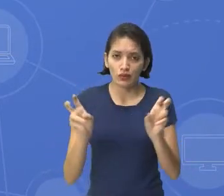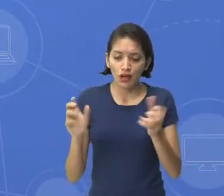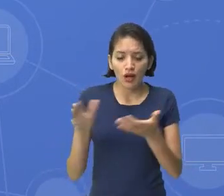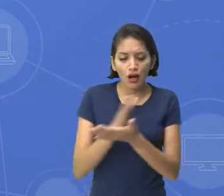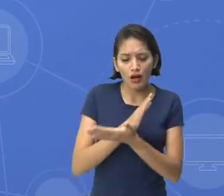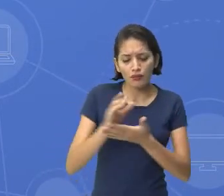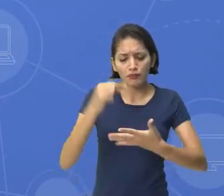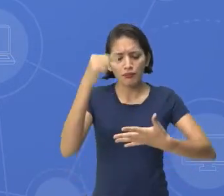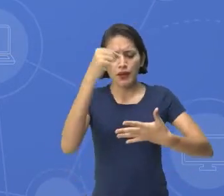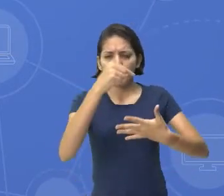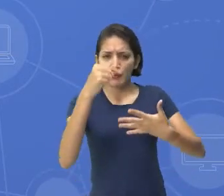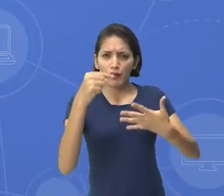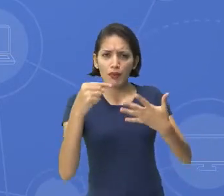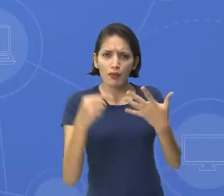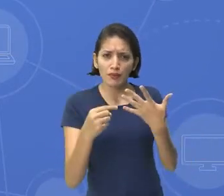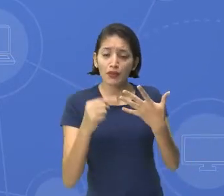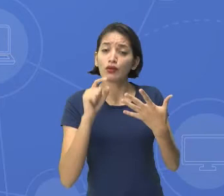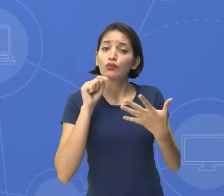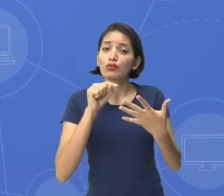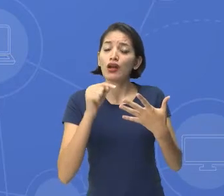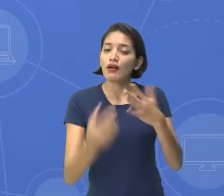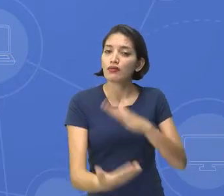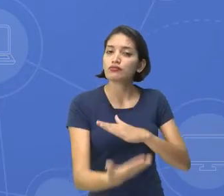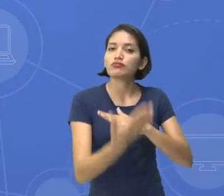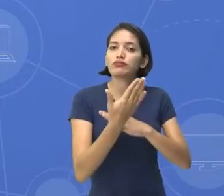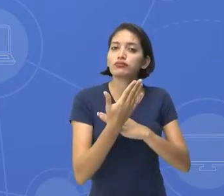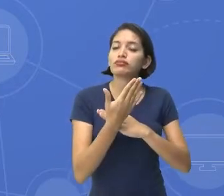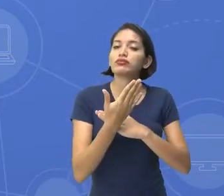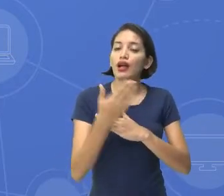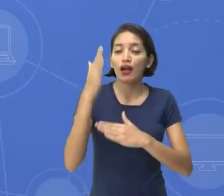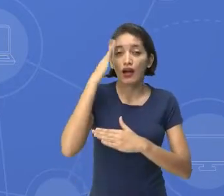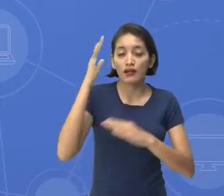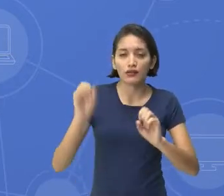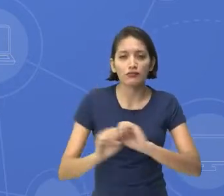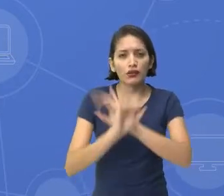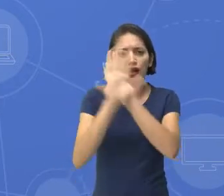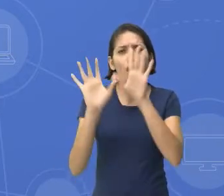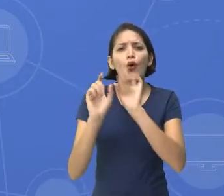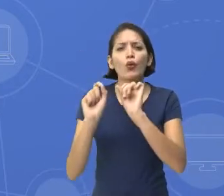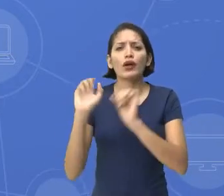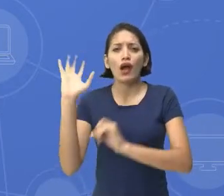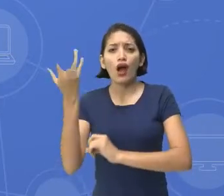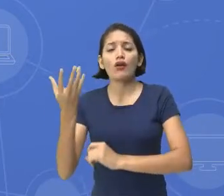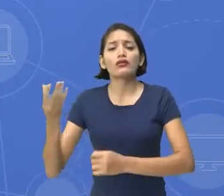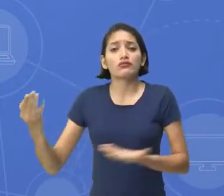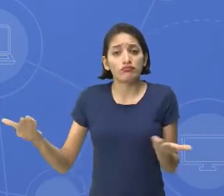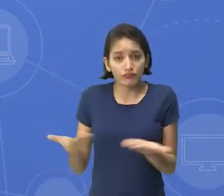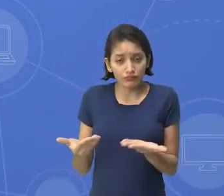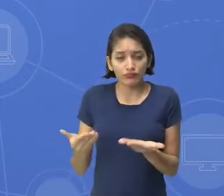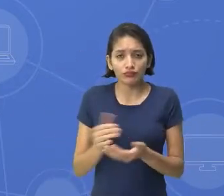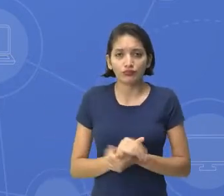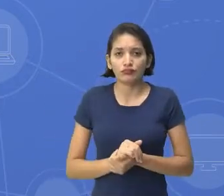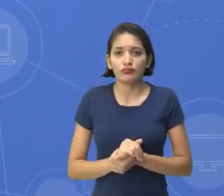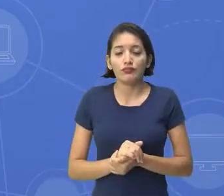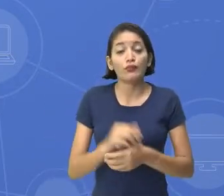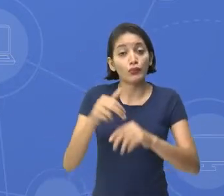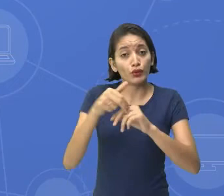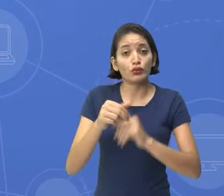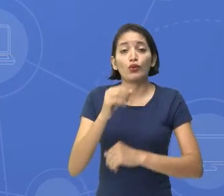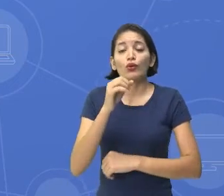alguns pontos que nos ajudam a entender melhor a realidade. Então, conhecimento e